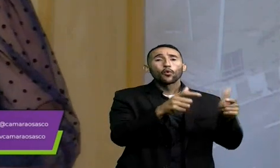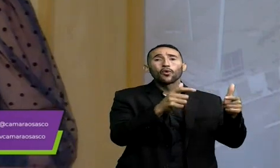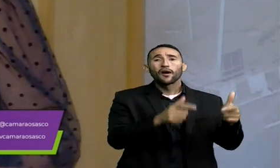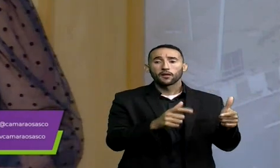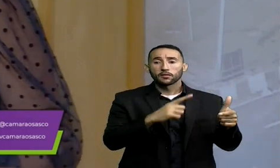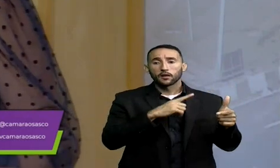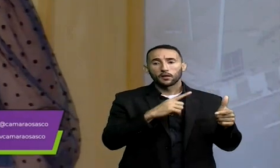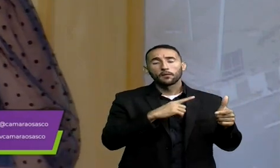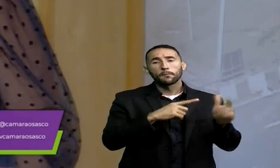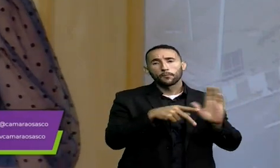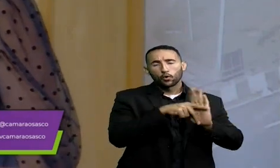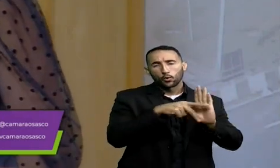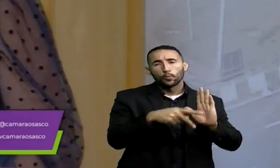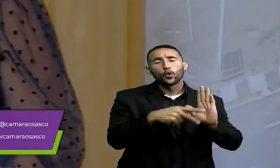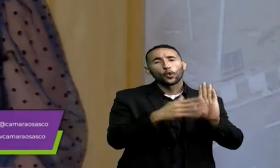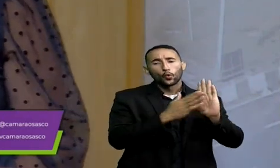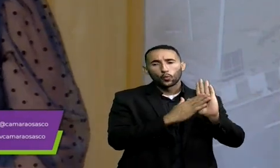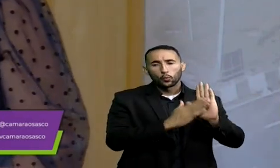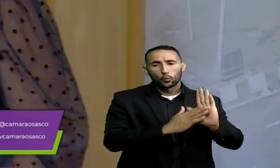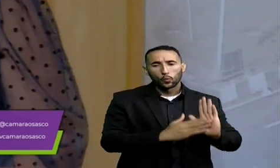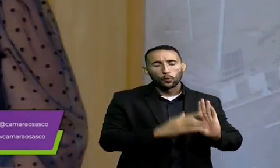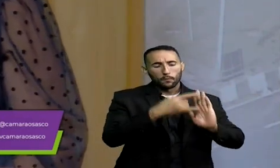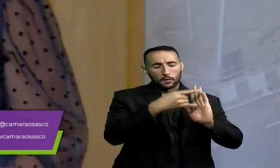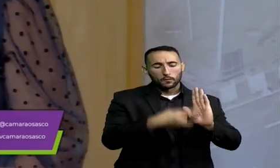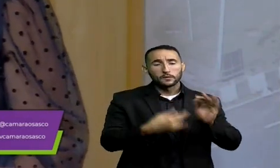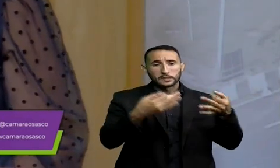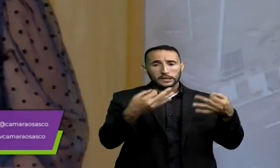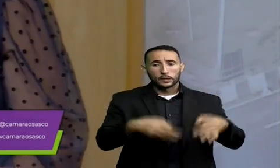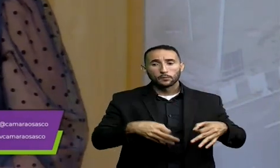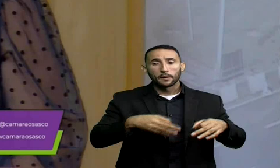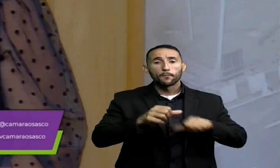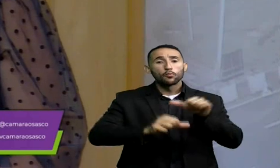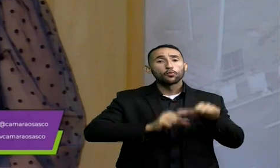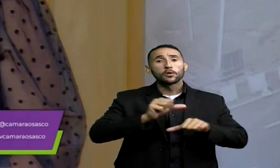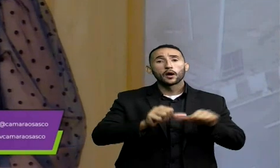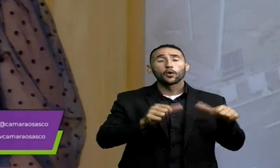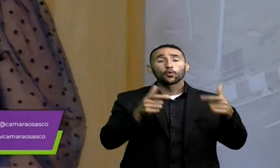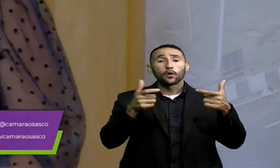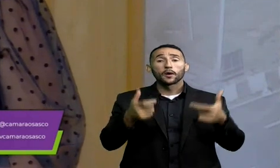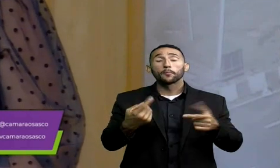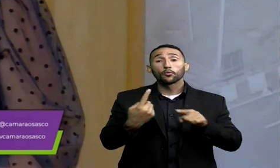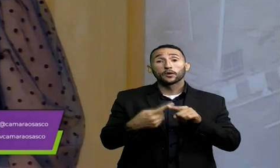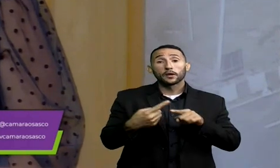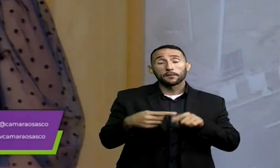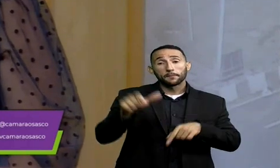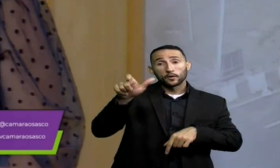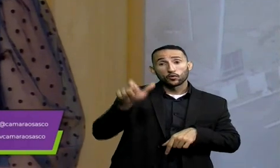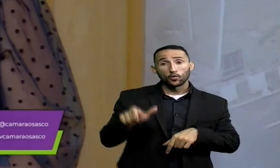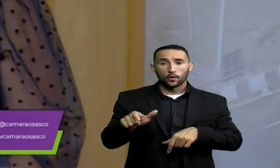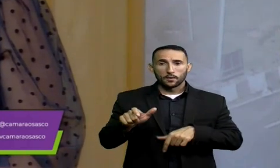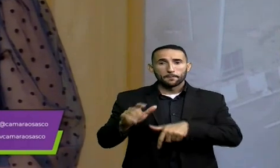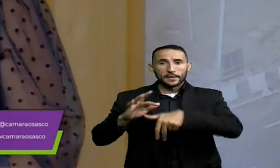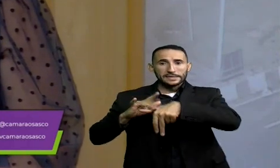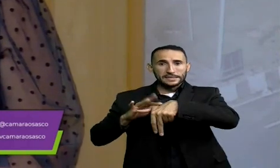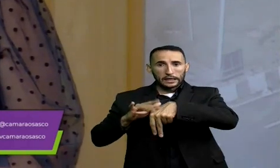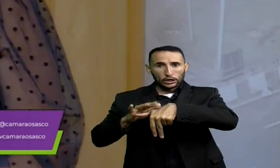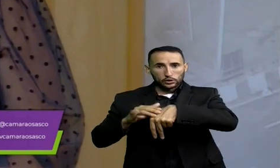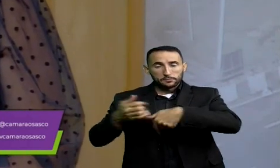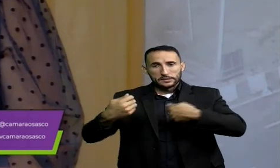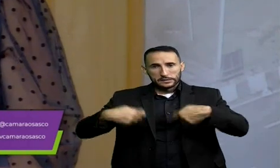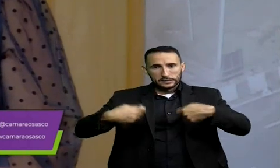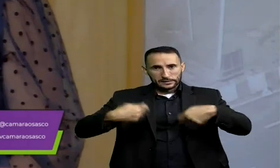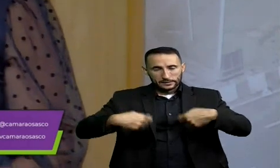Lógico não sou eu é o prefeito mas tirar porque quando o paciente precisa eh de pegar